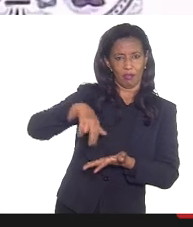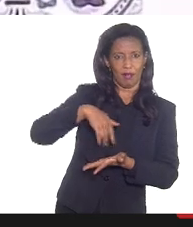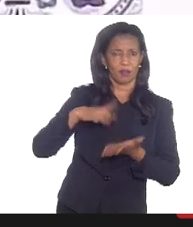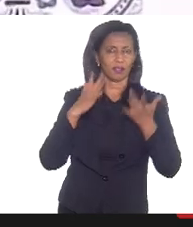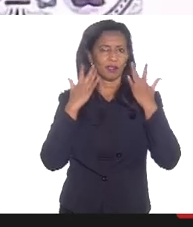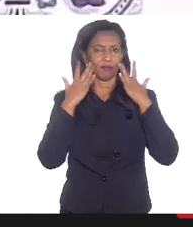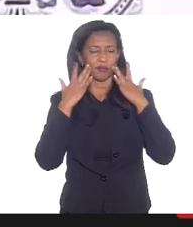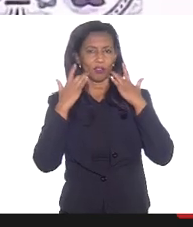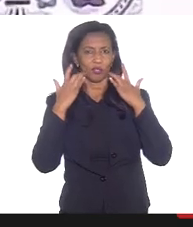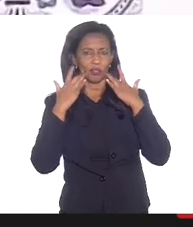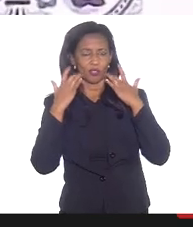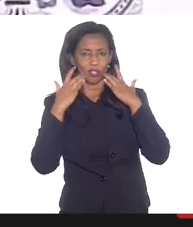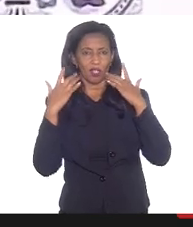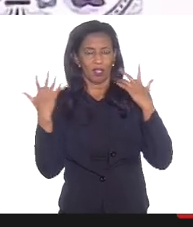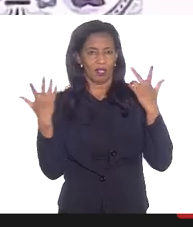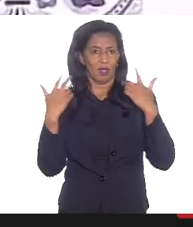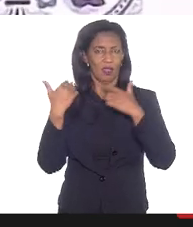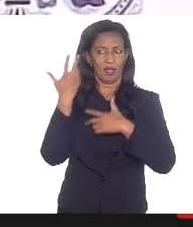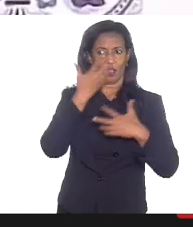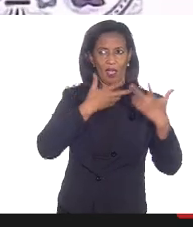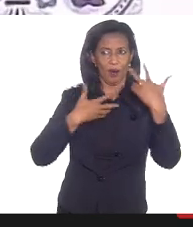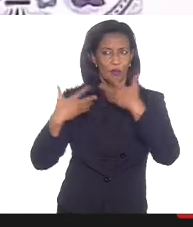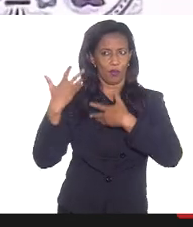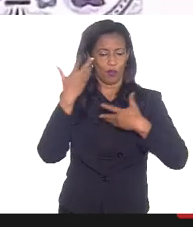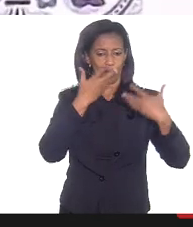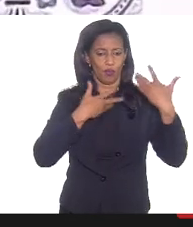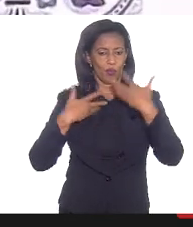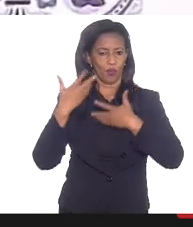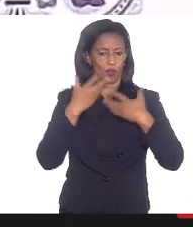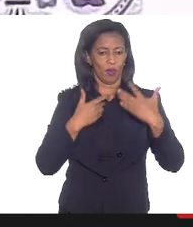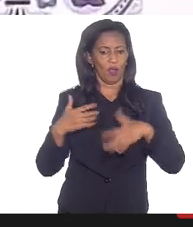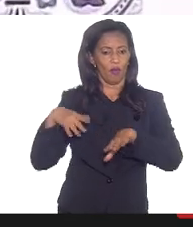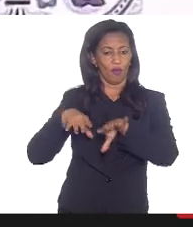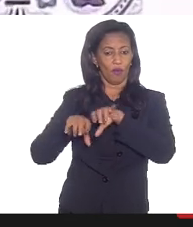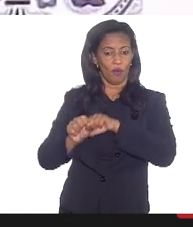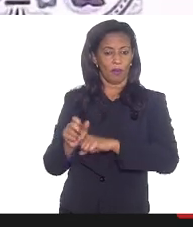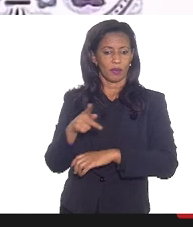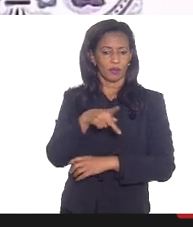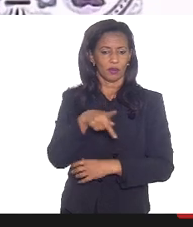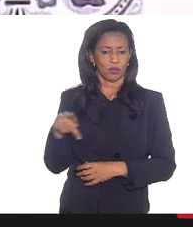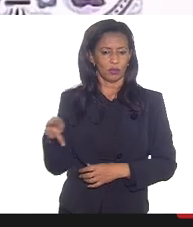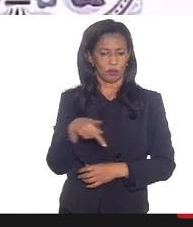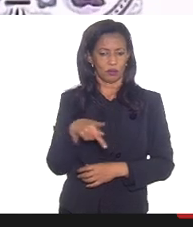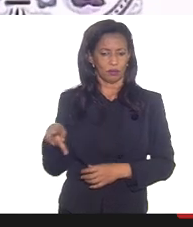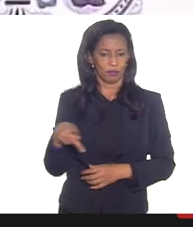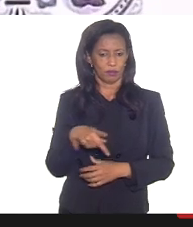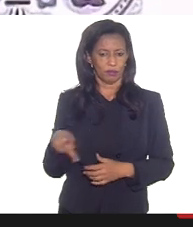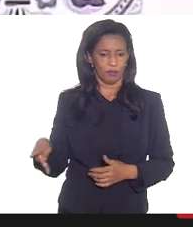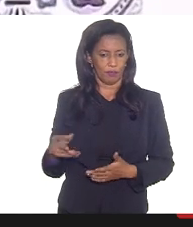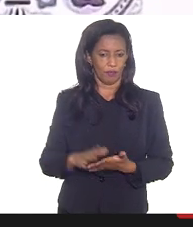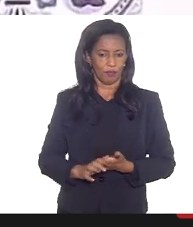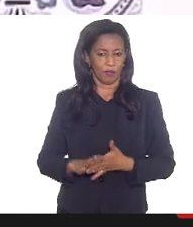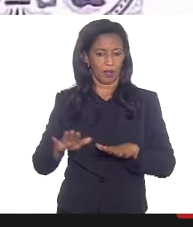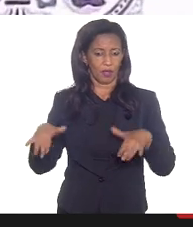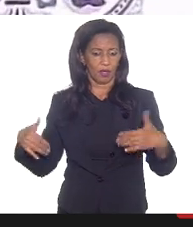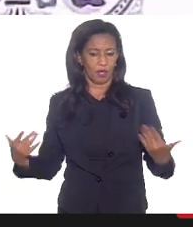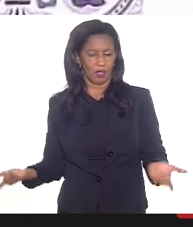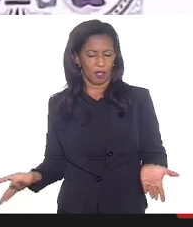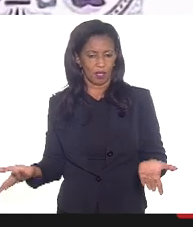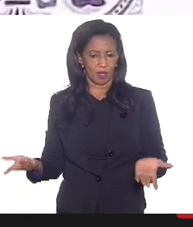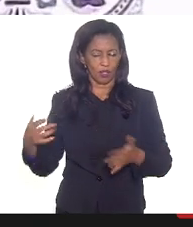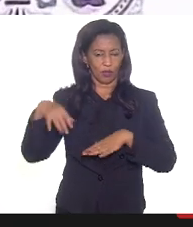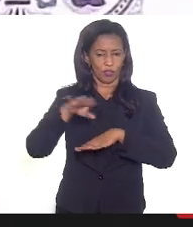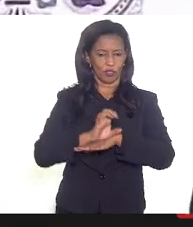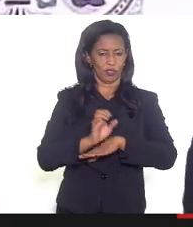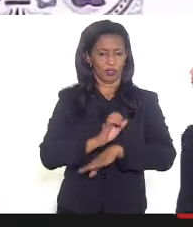teatro, das artes visuais e da música. Então, nós temos uma formação de professores nesses quatro campos, tanto que, no Estado do Rio